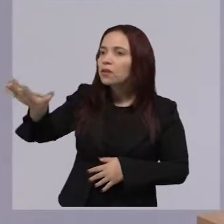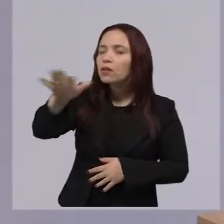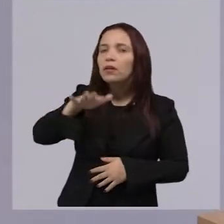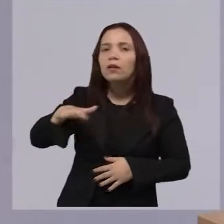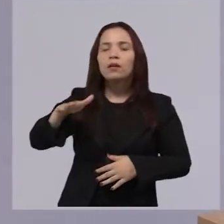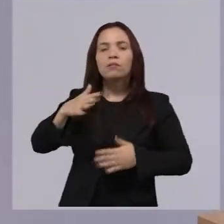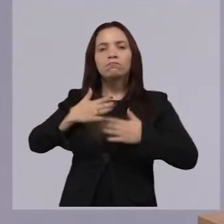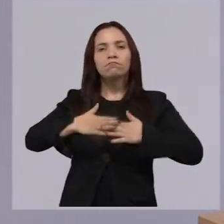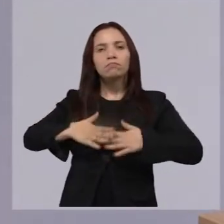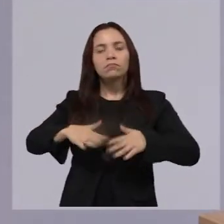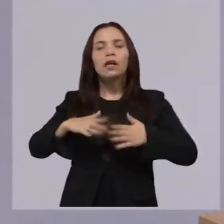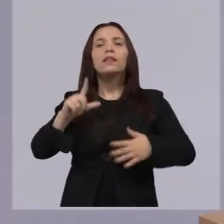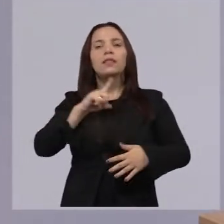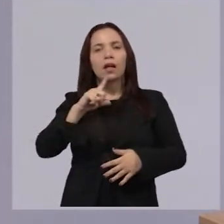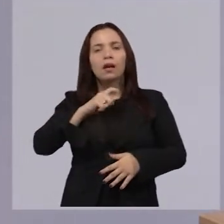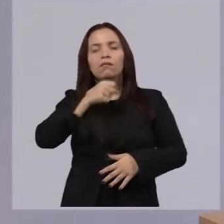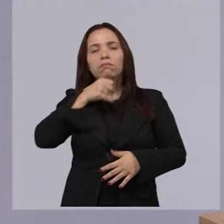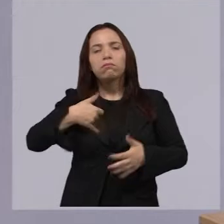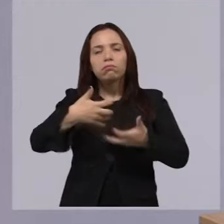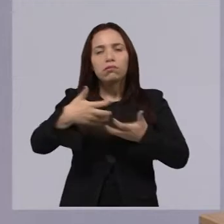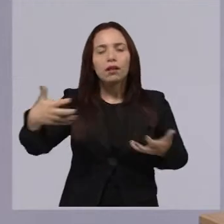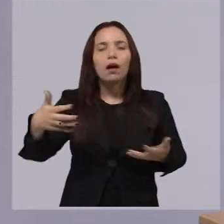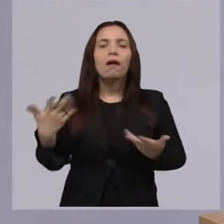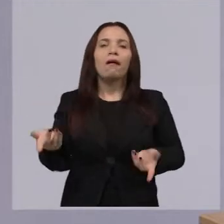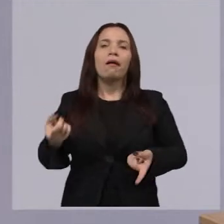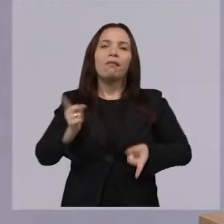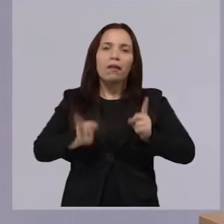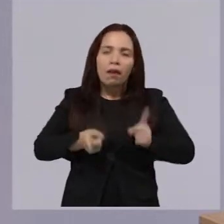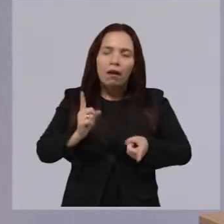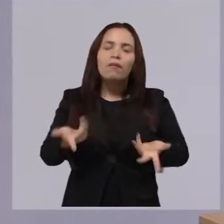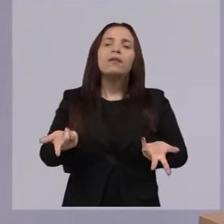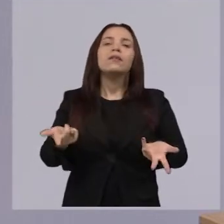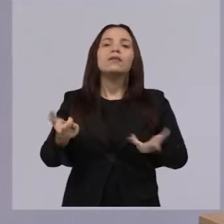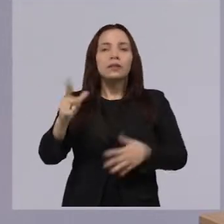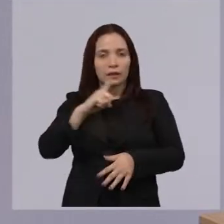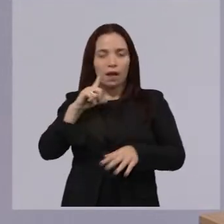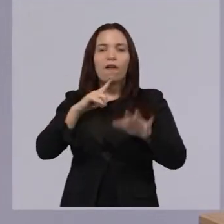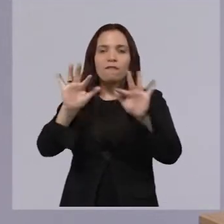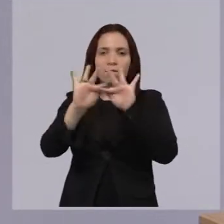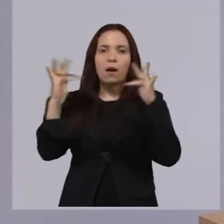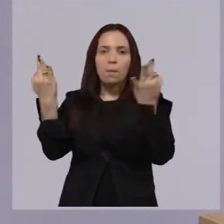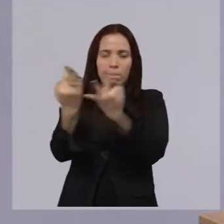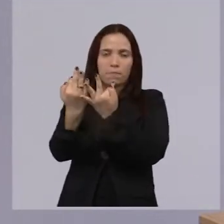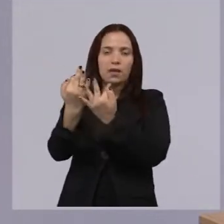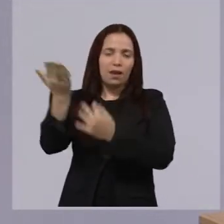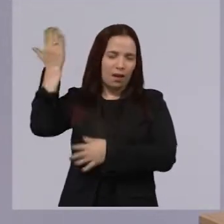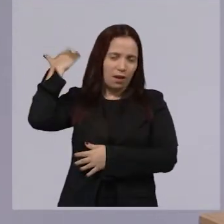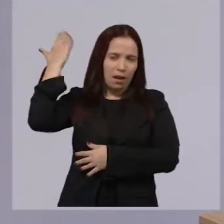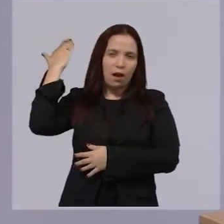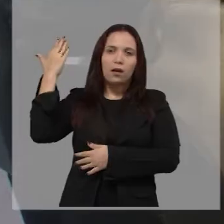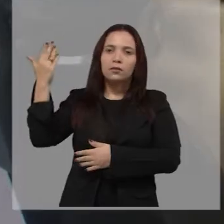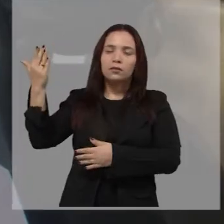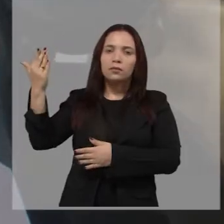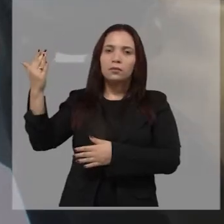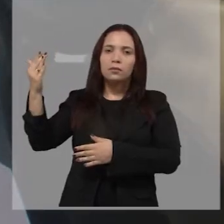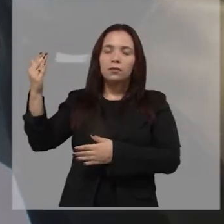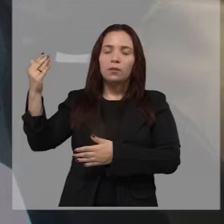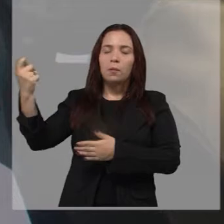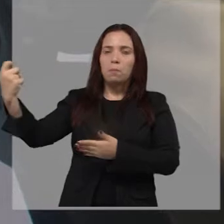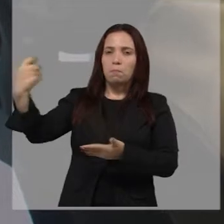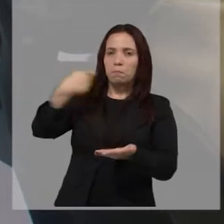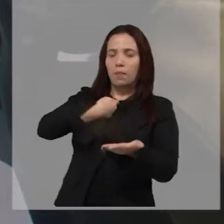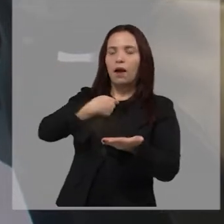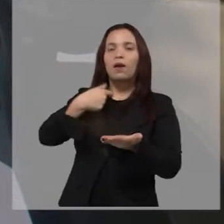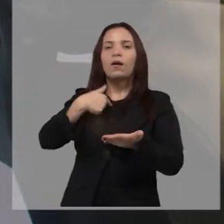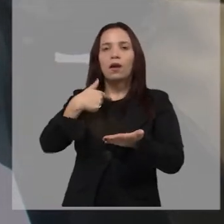os idosos, os travestis. Eu já fui advogado de um travesti, a família me contratou, dessas pessoas que se